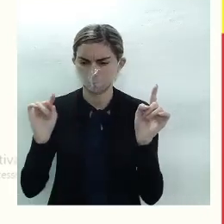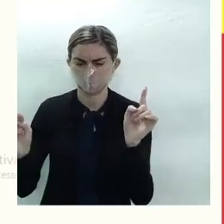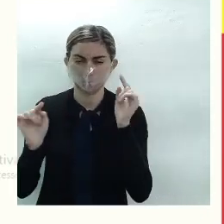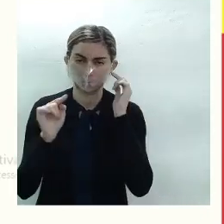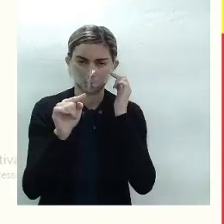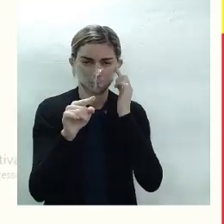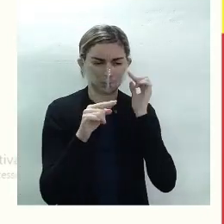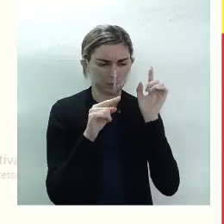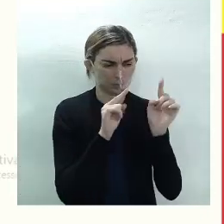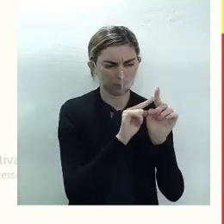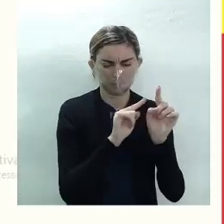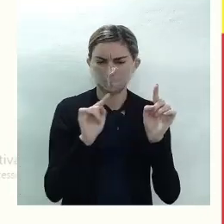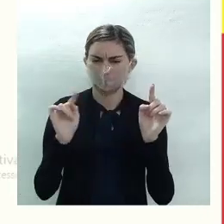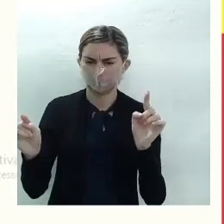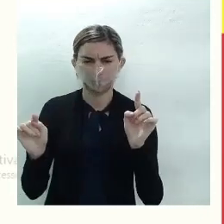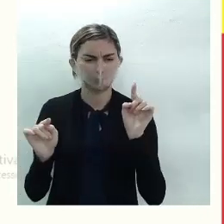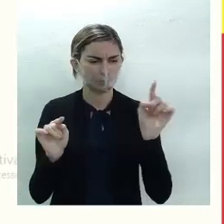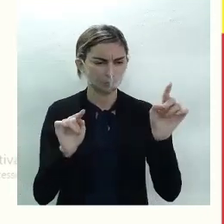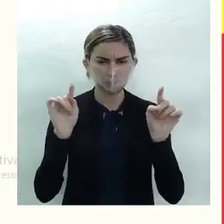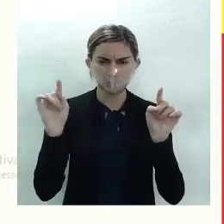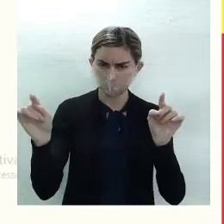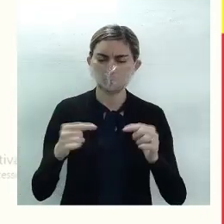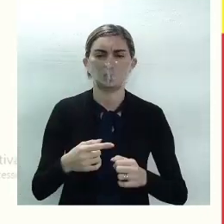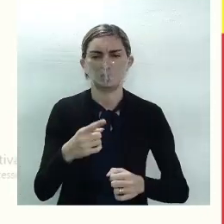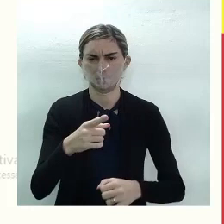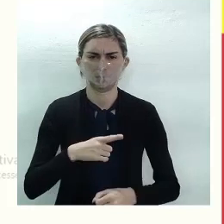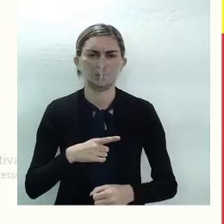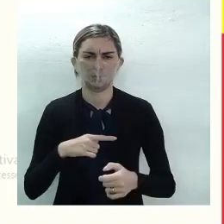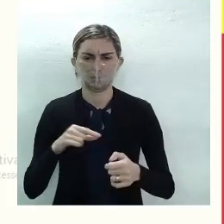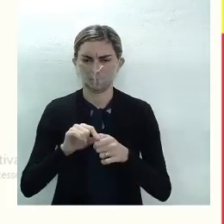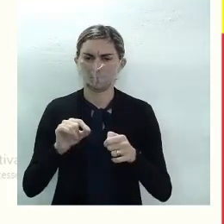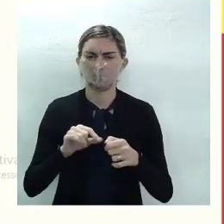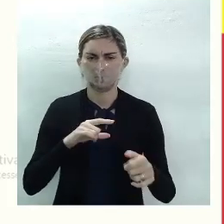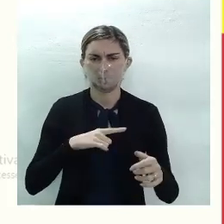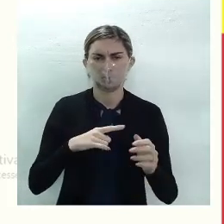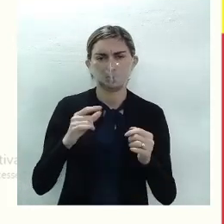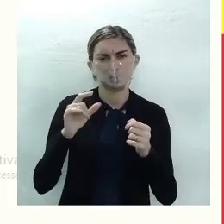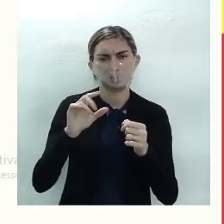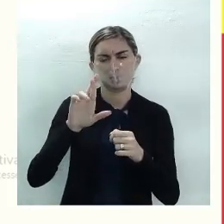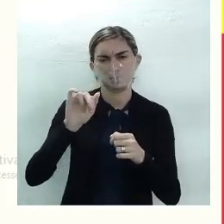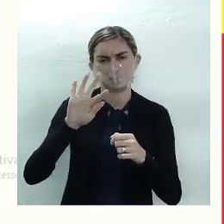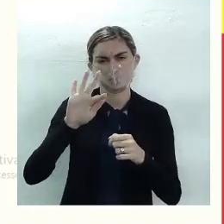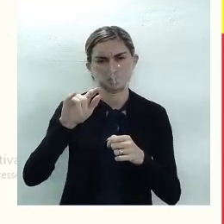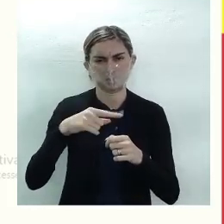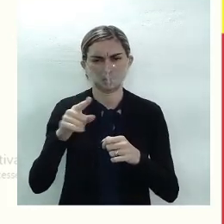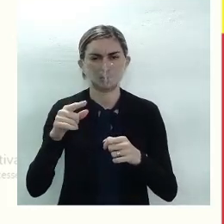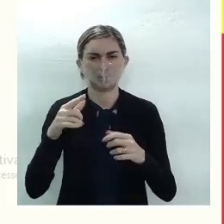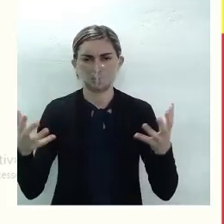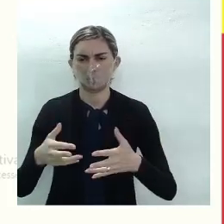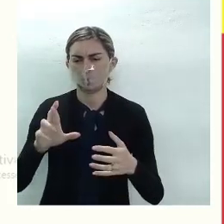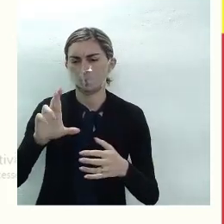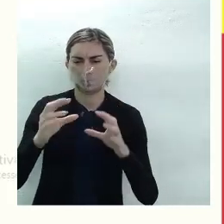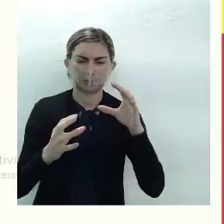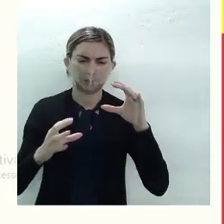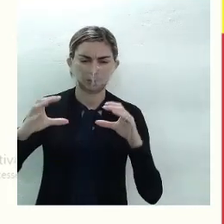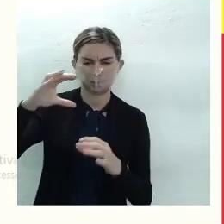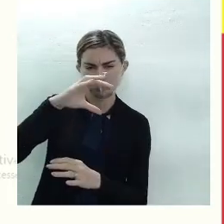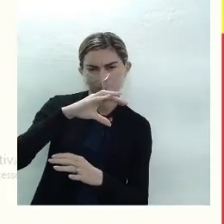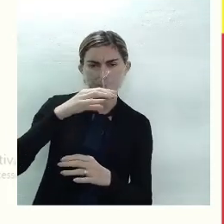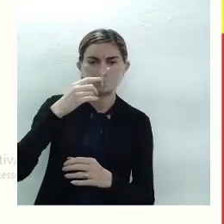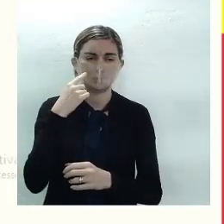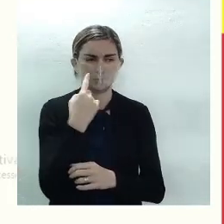você ligar esses pontos, você vai fazer a reflexão dessa imagem. E agora a rotação. Veja